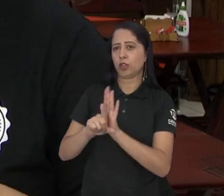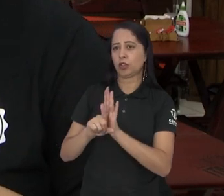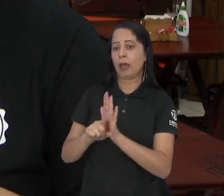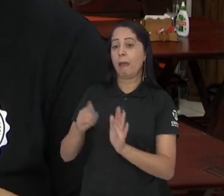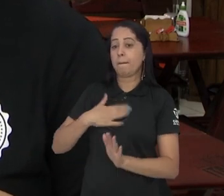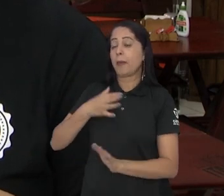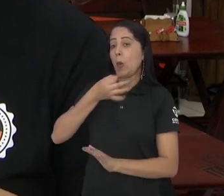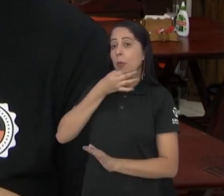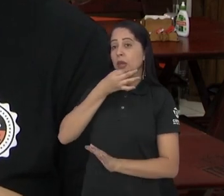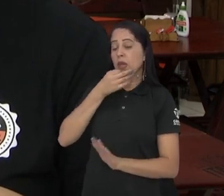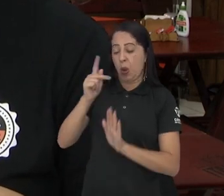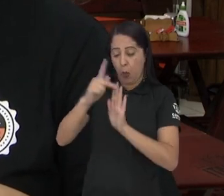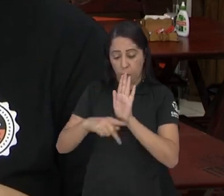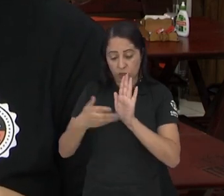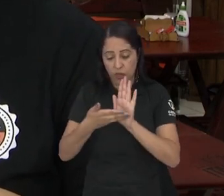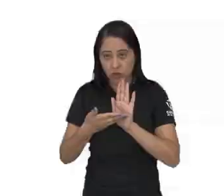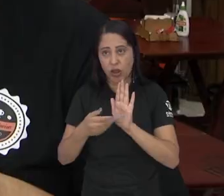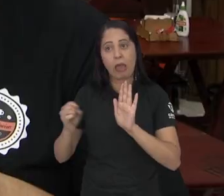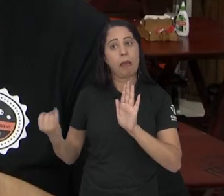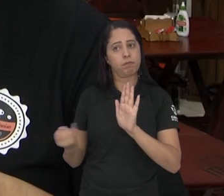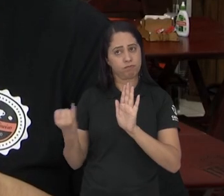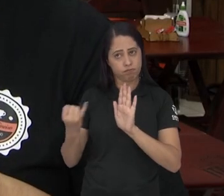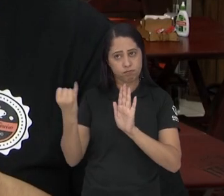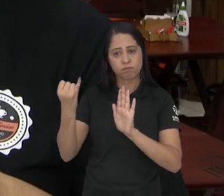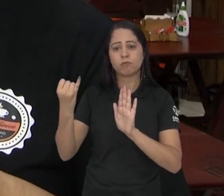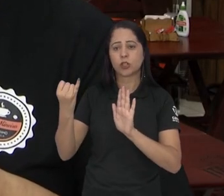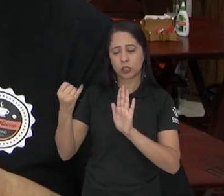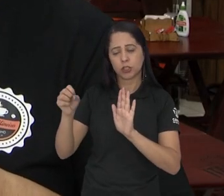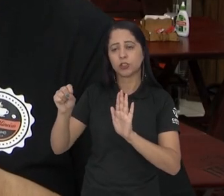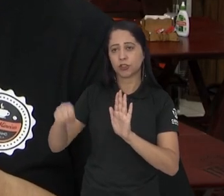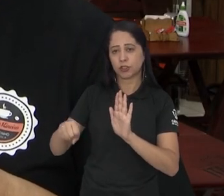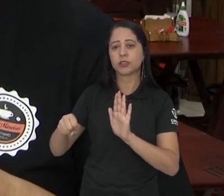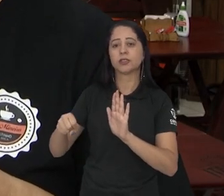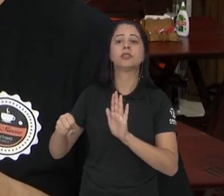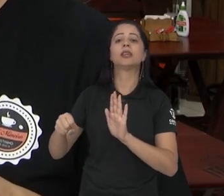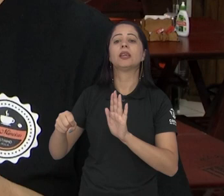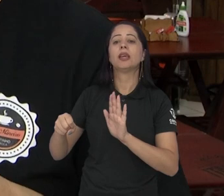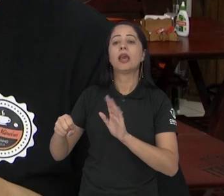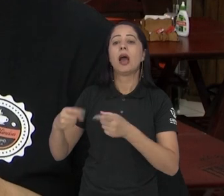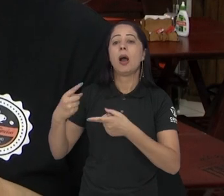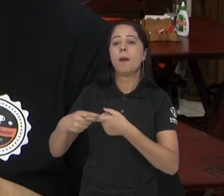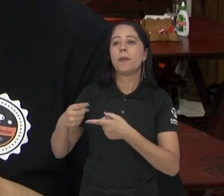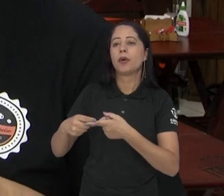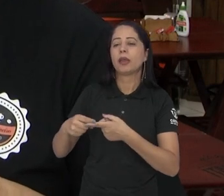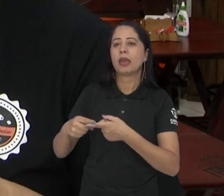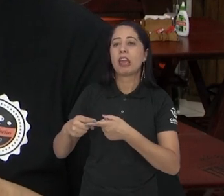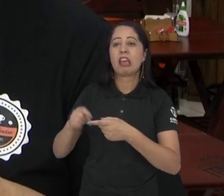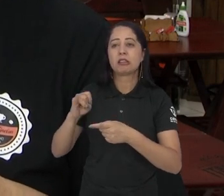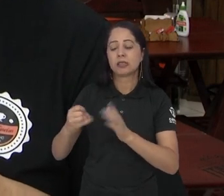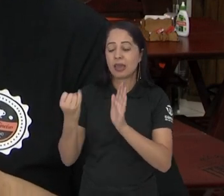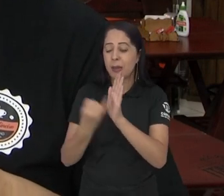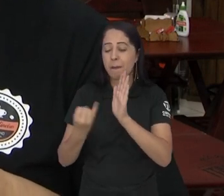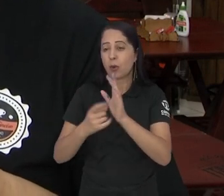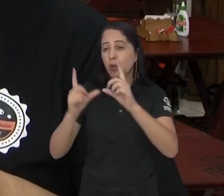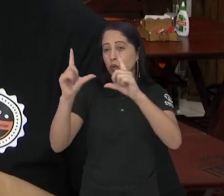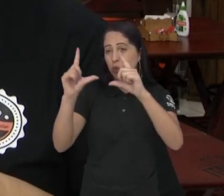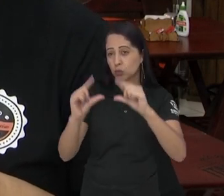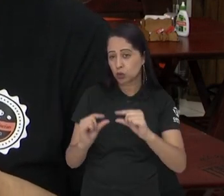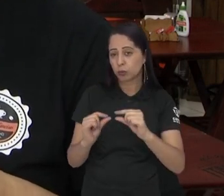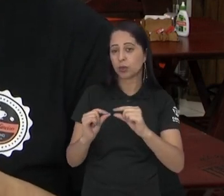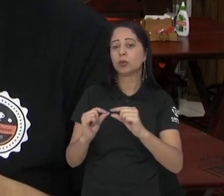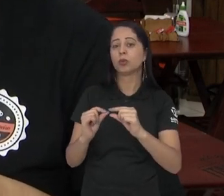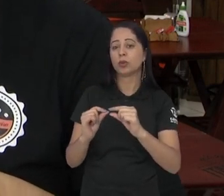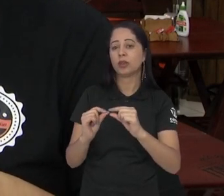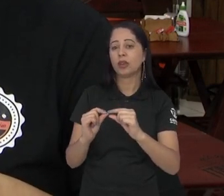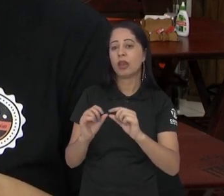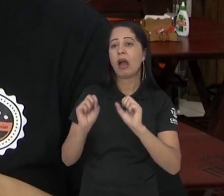agora recente para mim é super importante né E se nesse projeto conseguir agregar coisas que é importante para atrair um público na